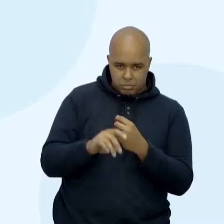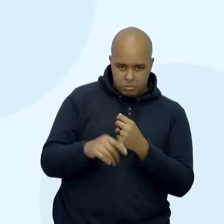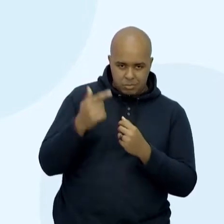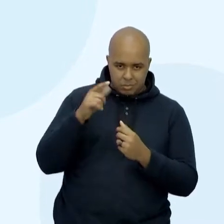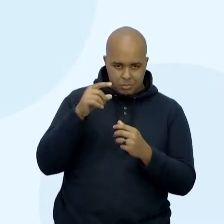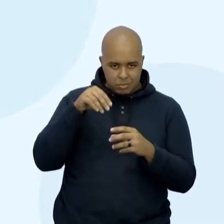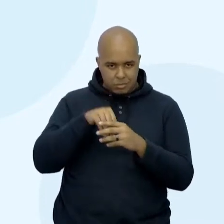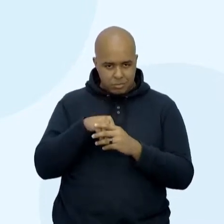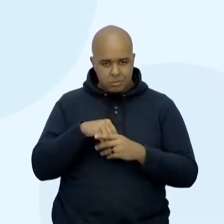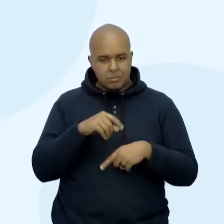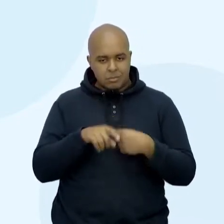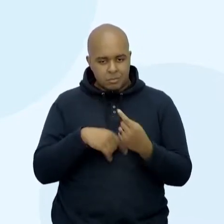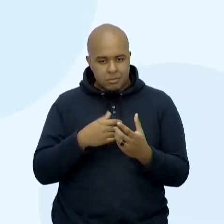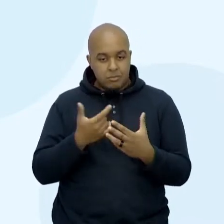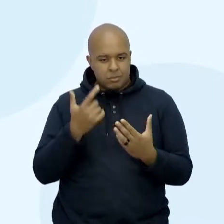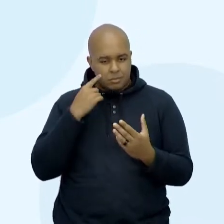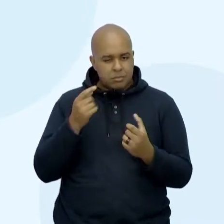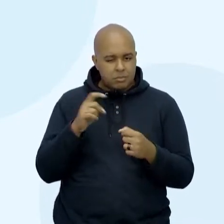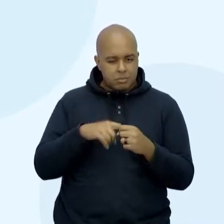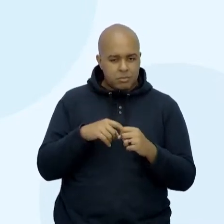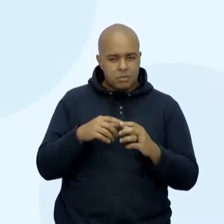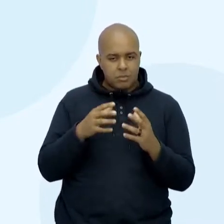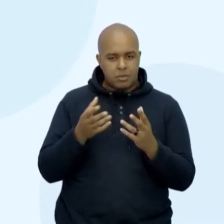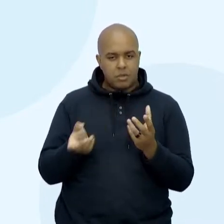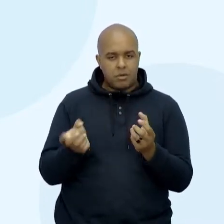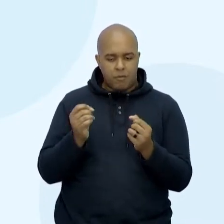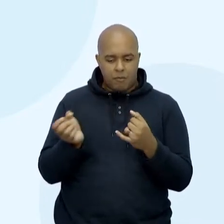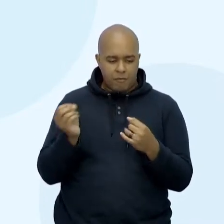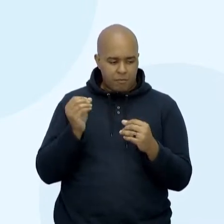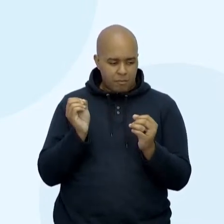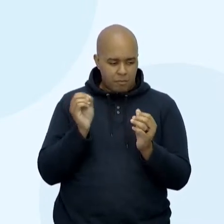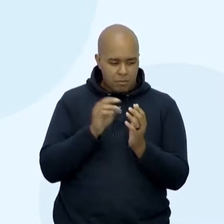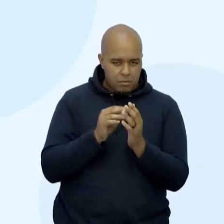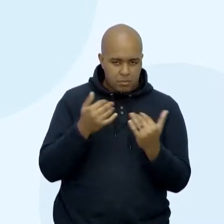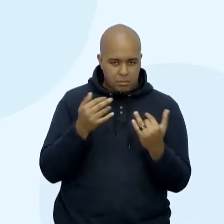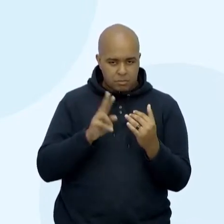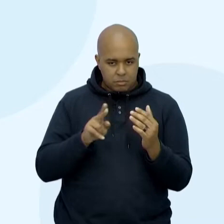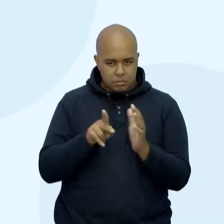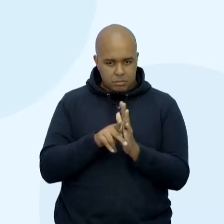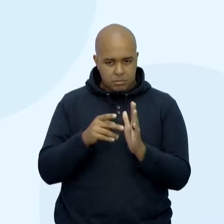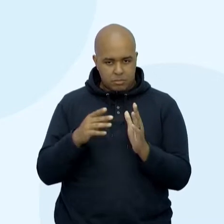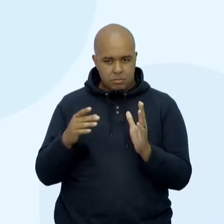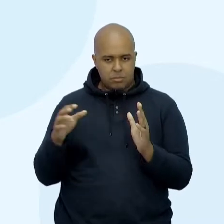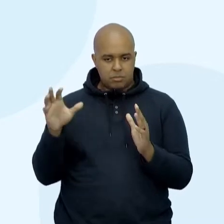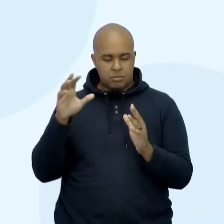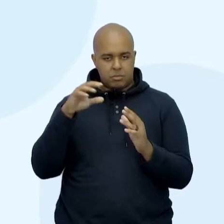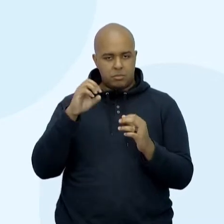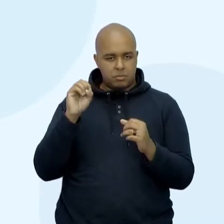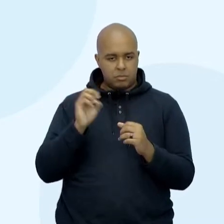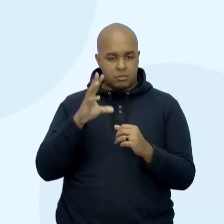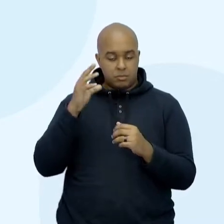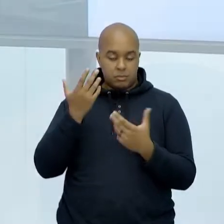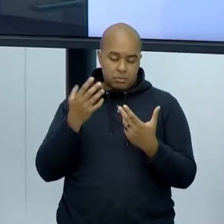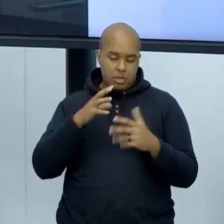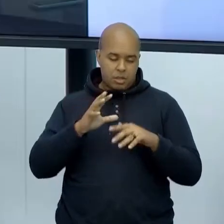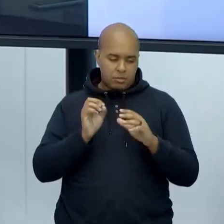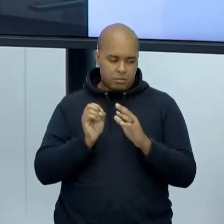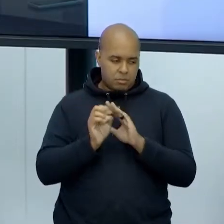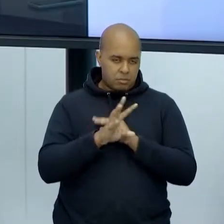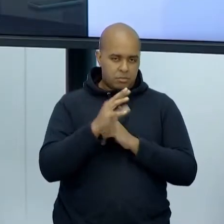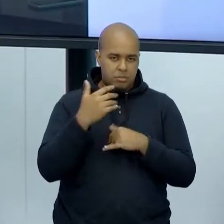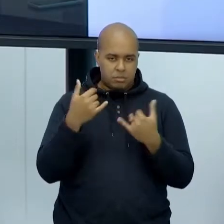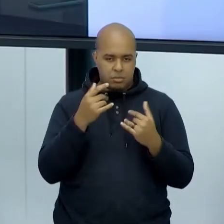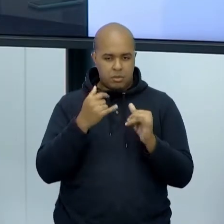novo, né? E quando ele volta, ele devolve essa energia que ele tinha usado na forma de luz. Então é aí que